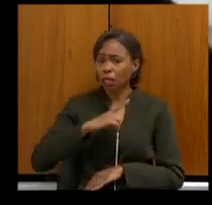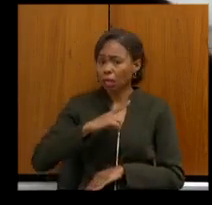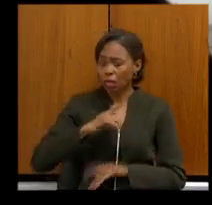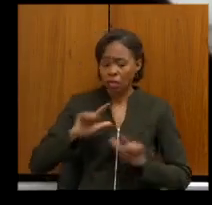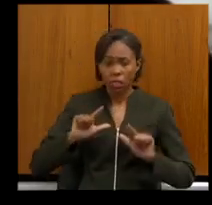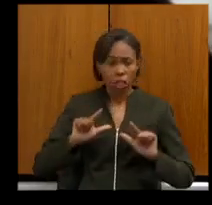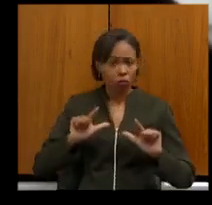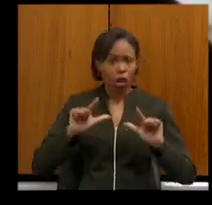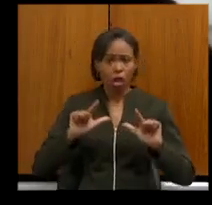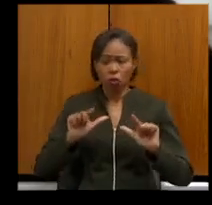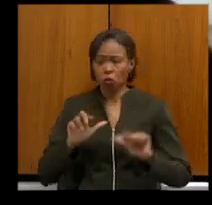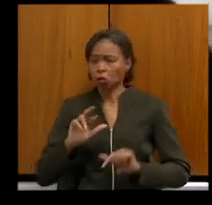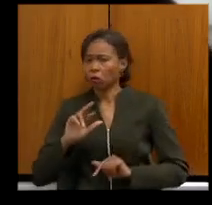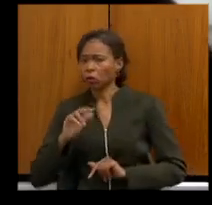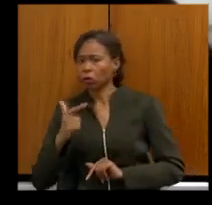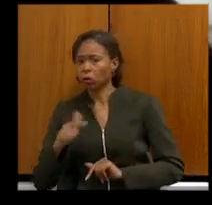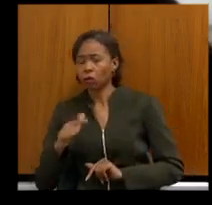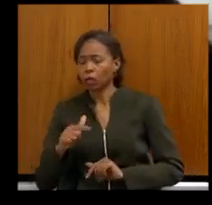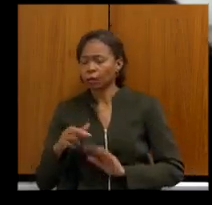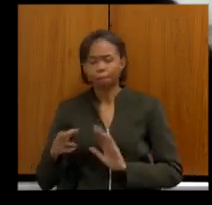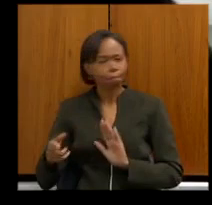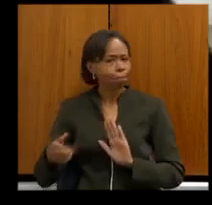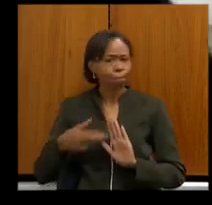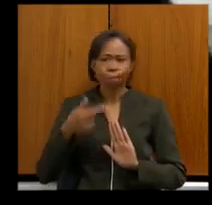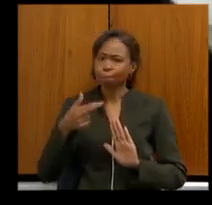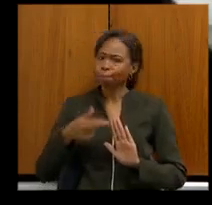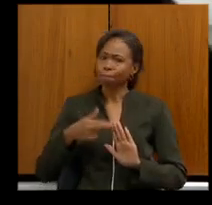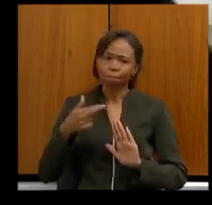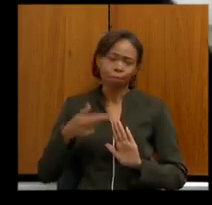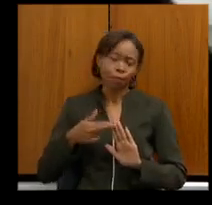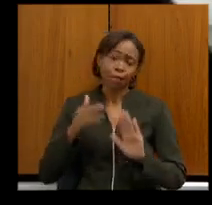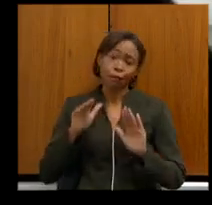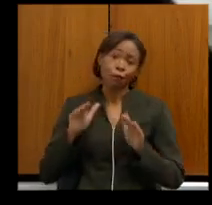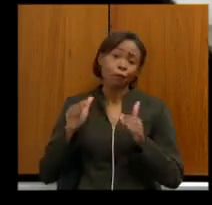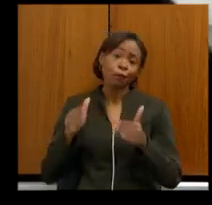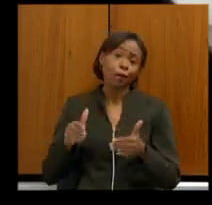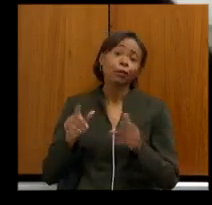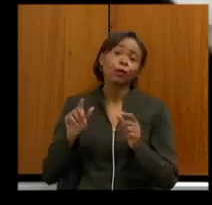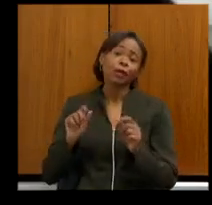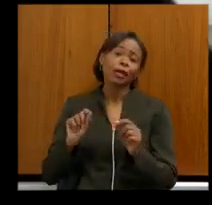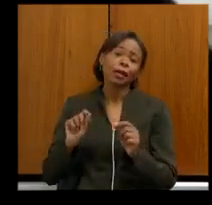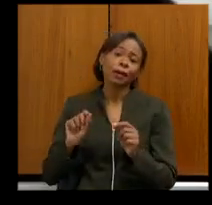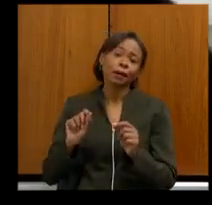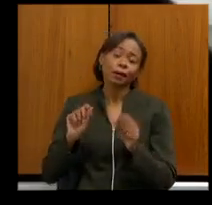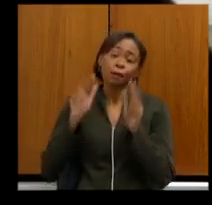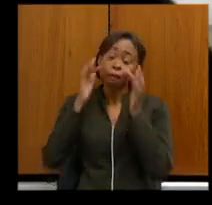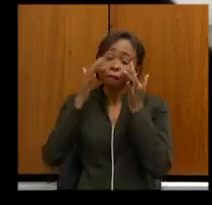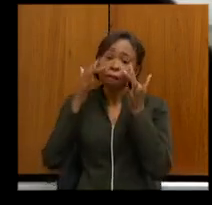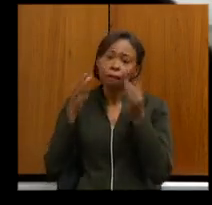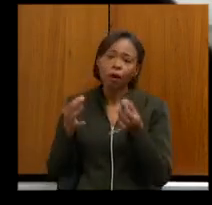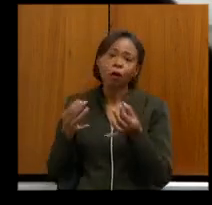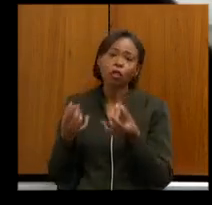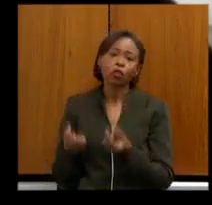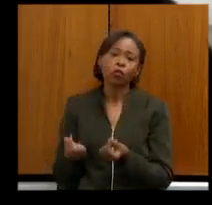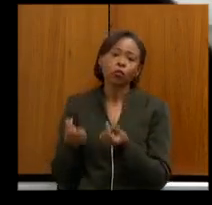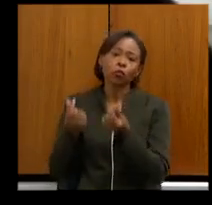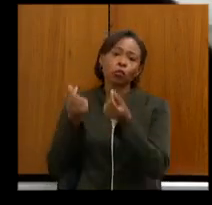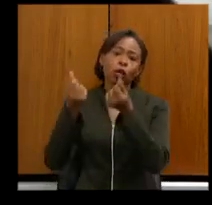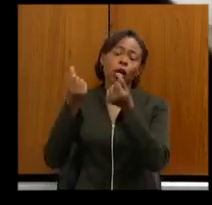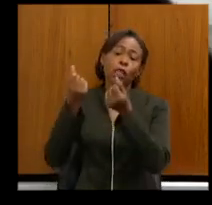certificado oficial esta resolução favorece os interesses do capital e dos grandes Empreendimentos